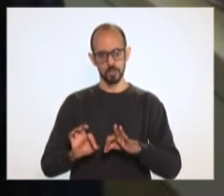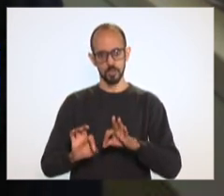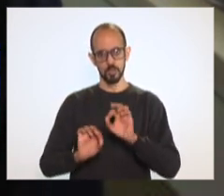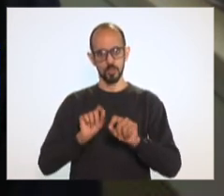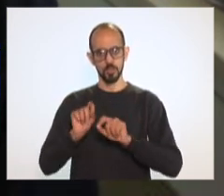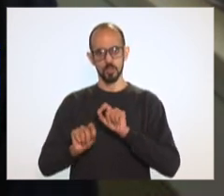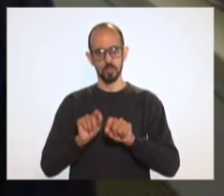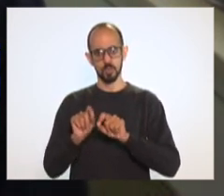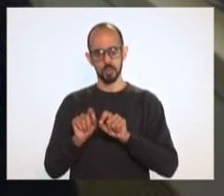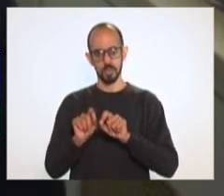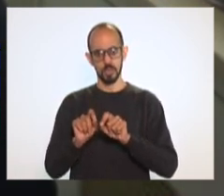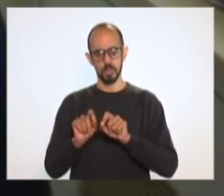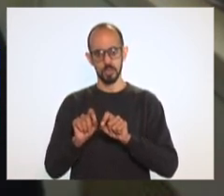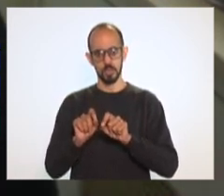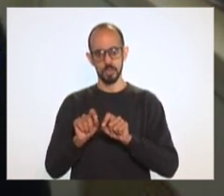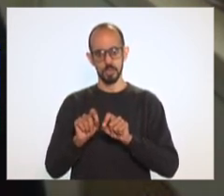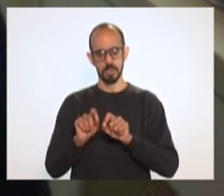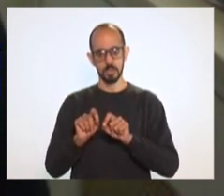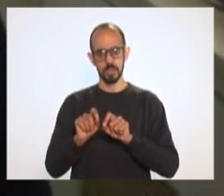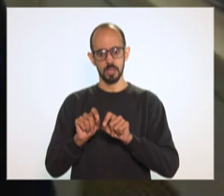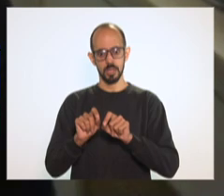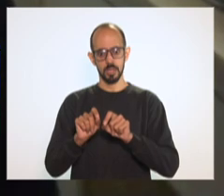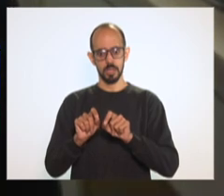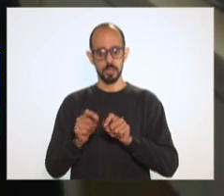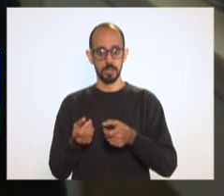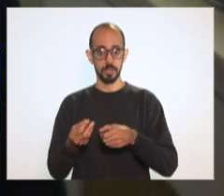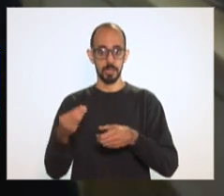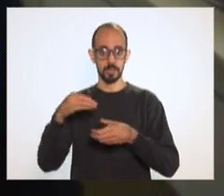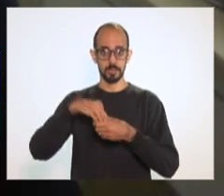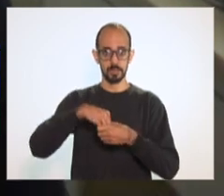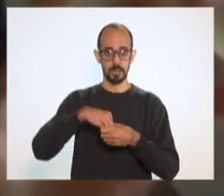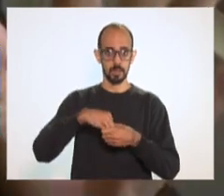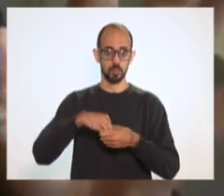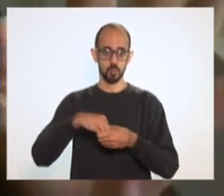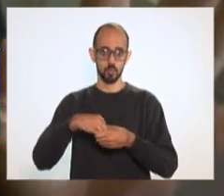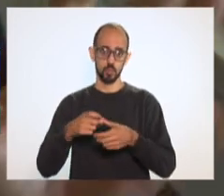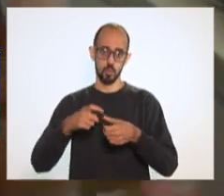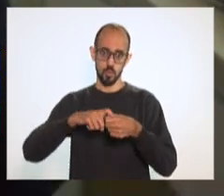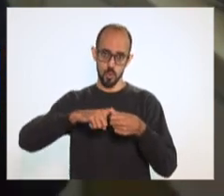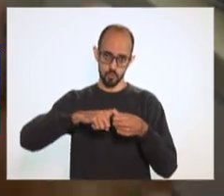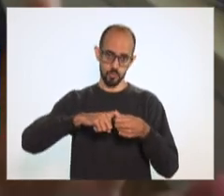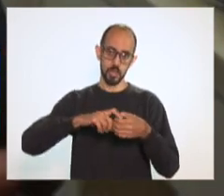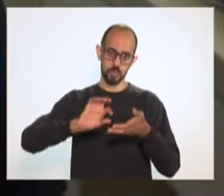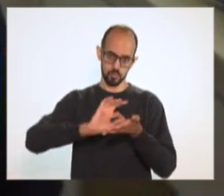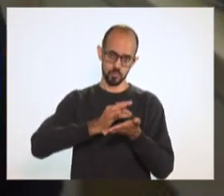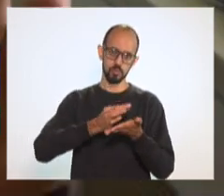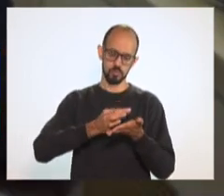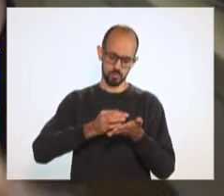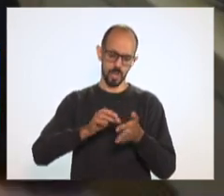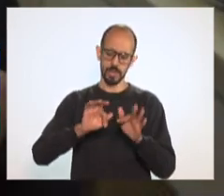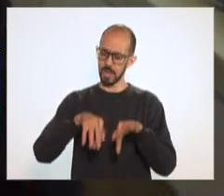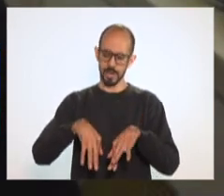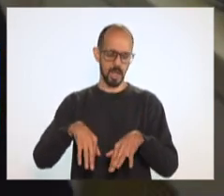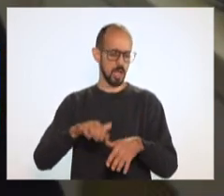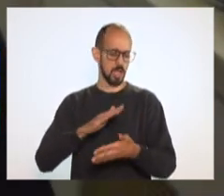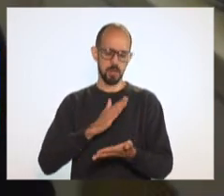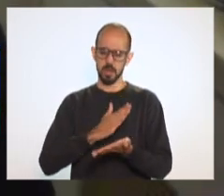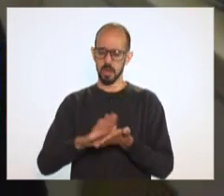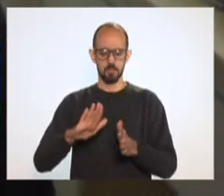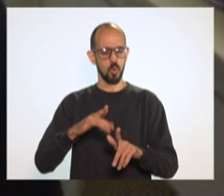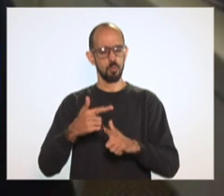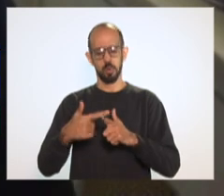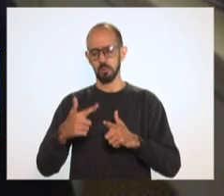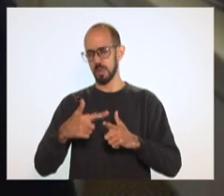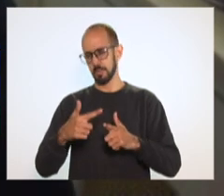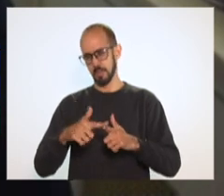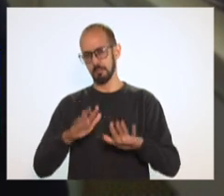a possibilidade de internalizar o convênio. Porque internalizado o convênio, acabou-se o problema nos termos do convênio.